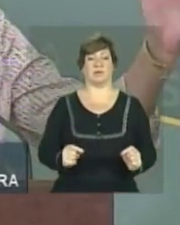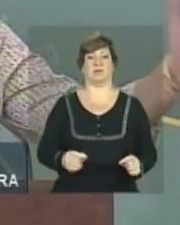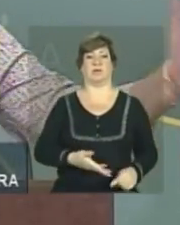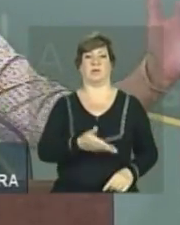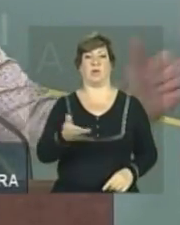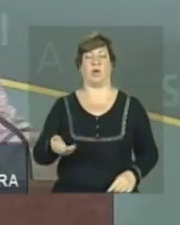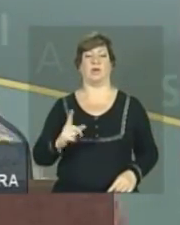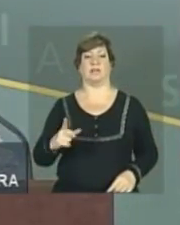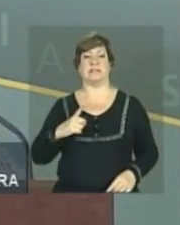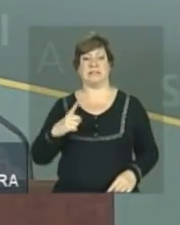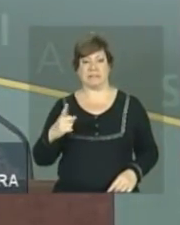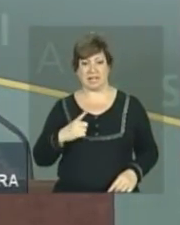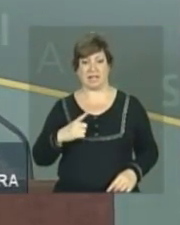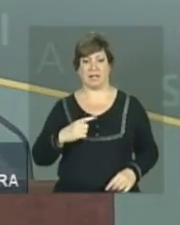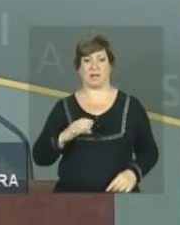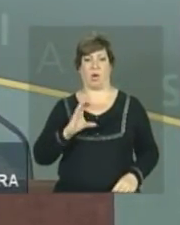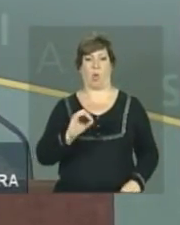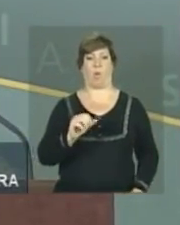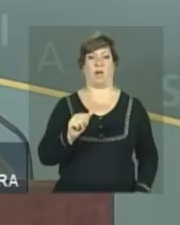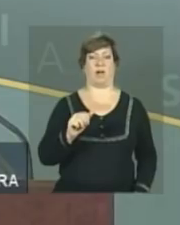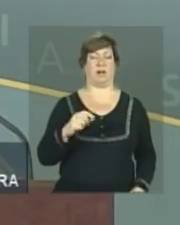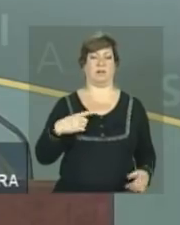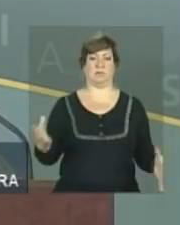numa coalizão e numa aliança.